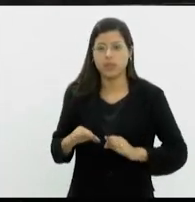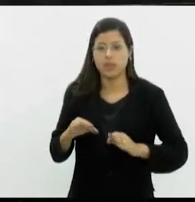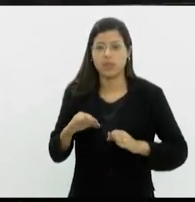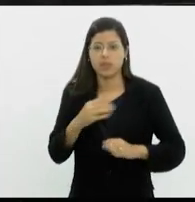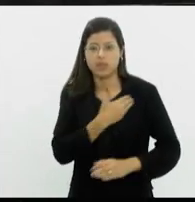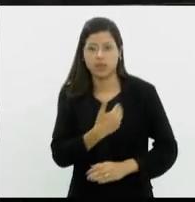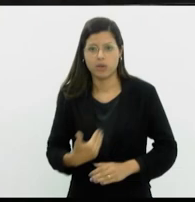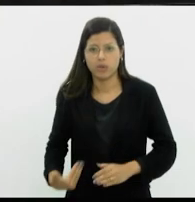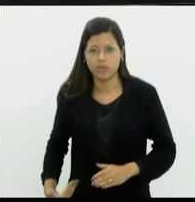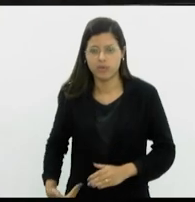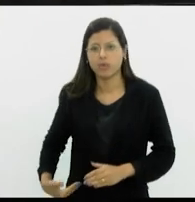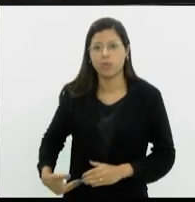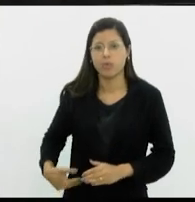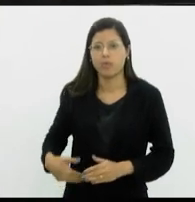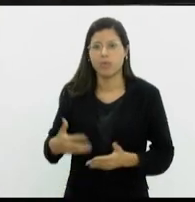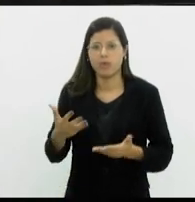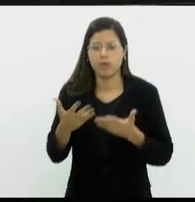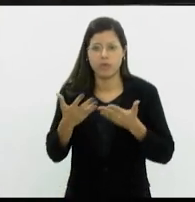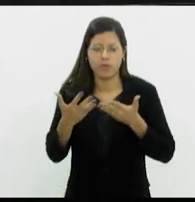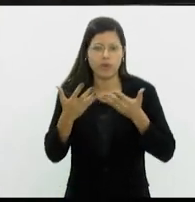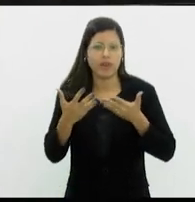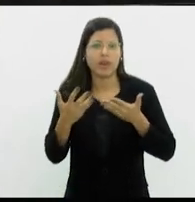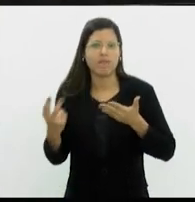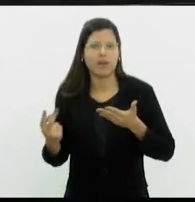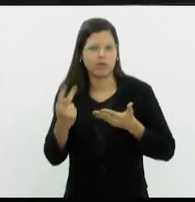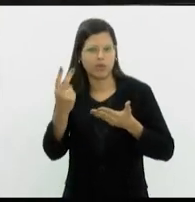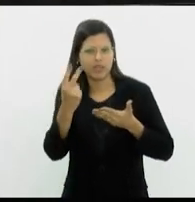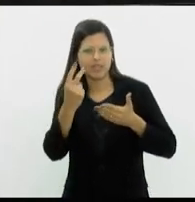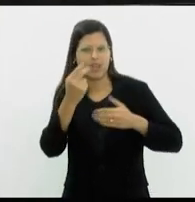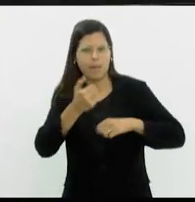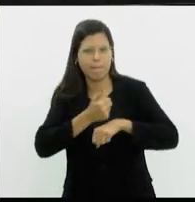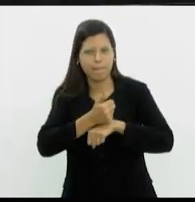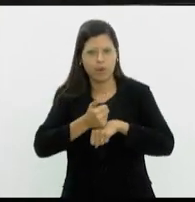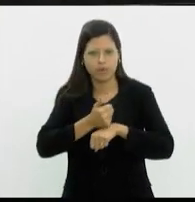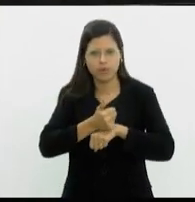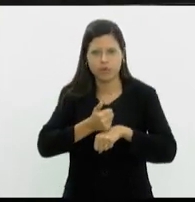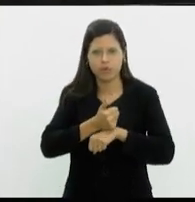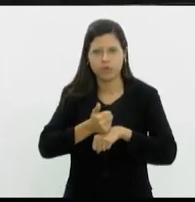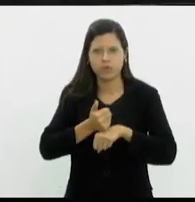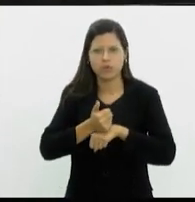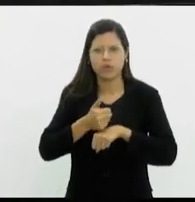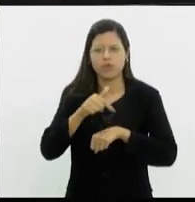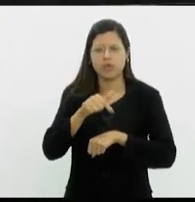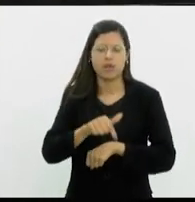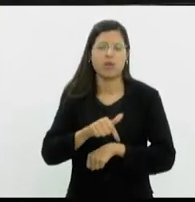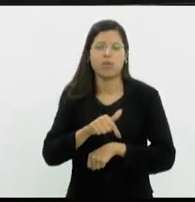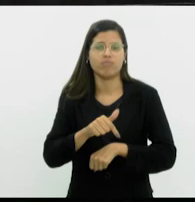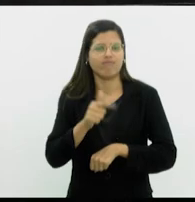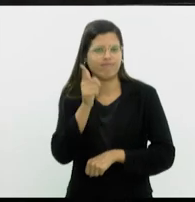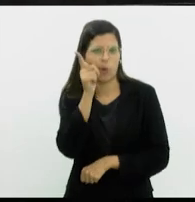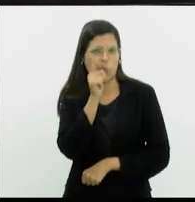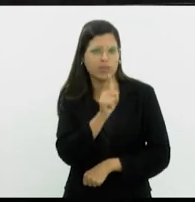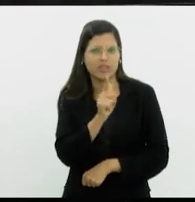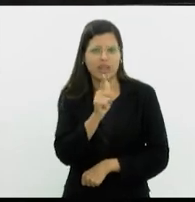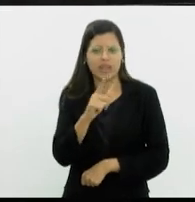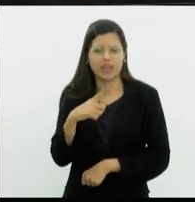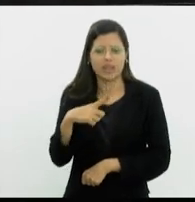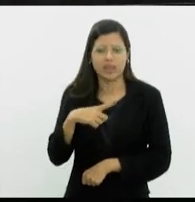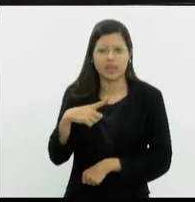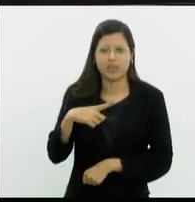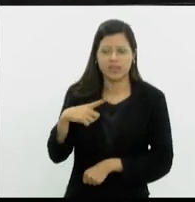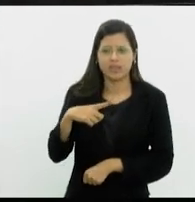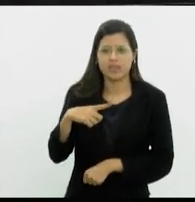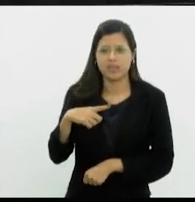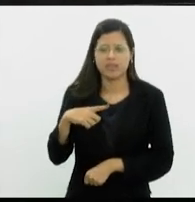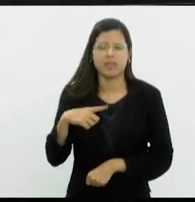quer, quando valoriza seus profissionais, ele consegue. Ele tem esse poder de